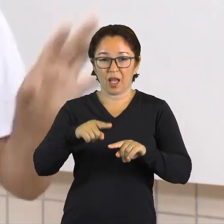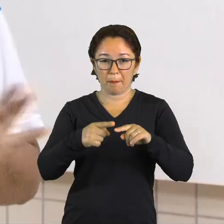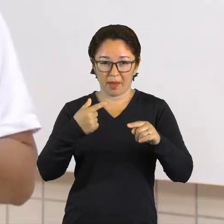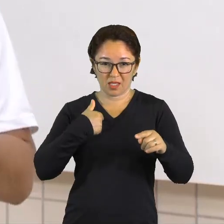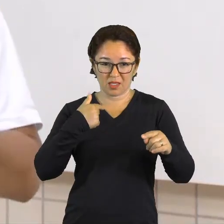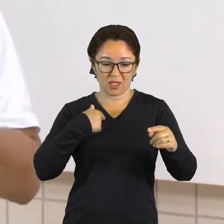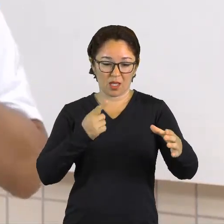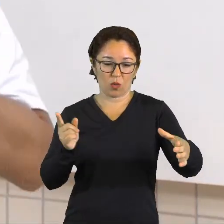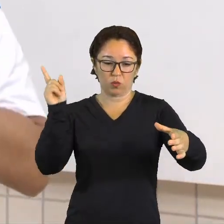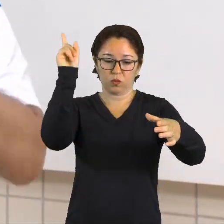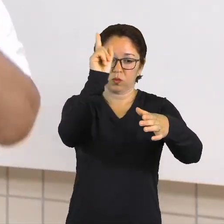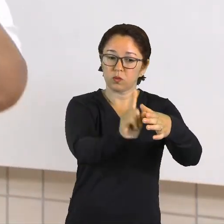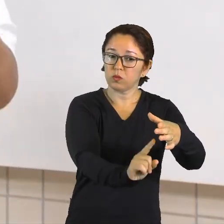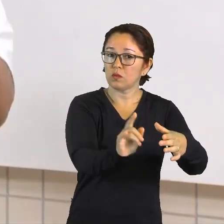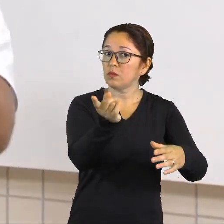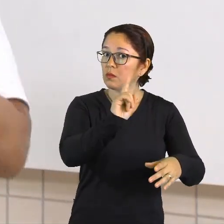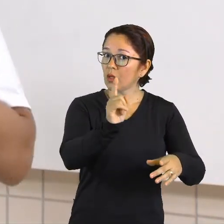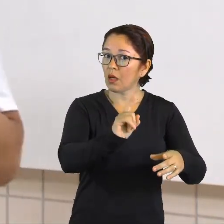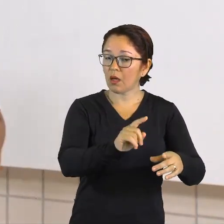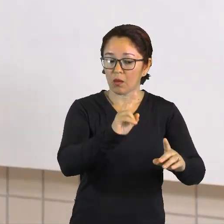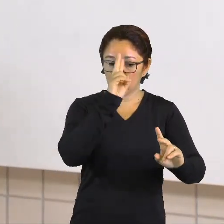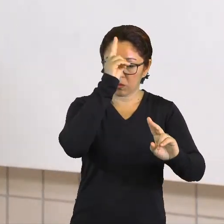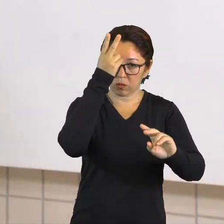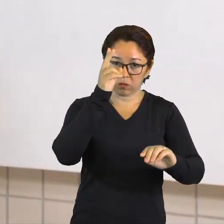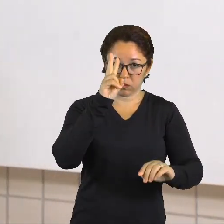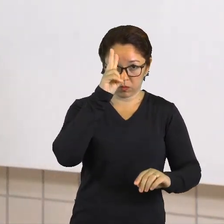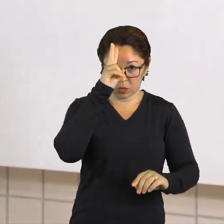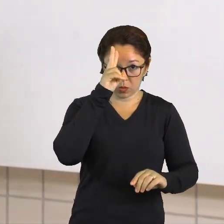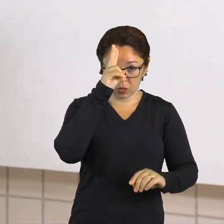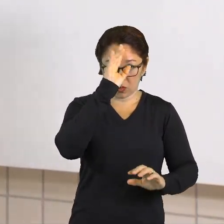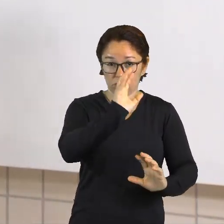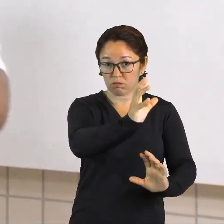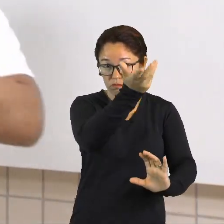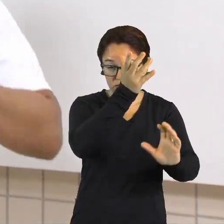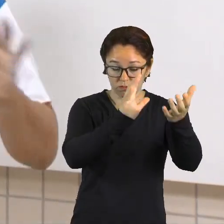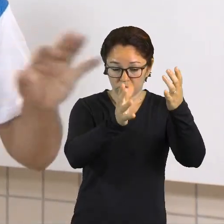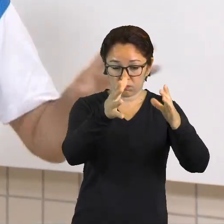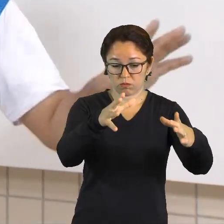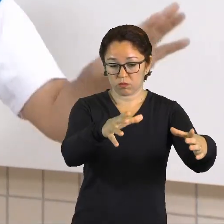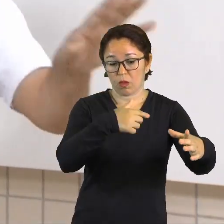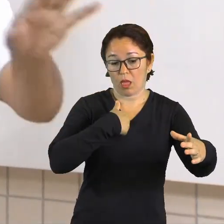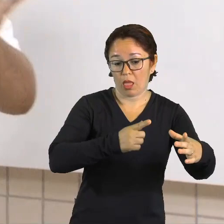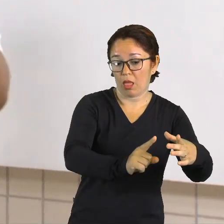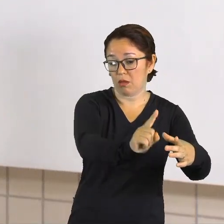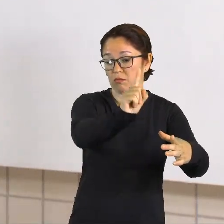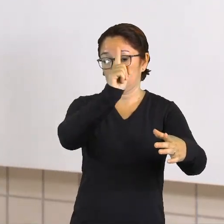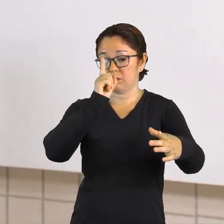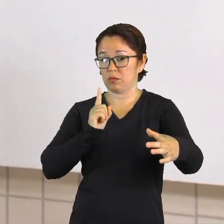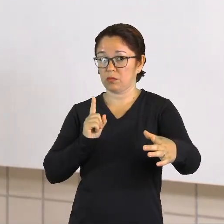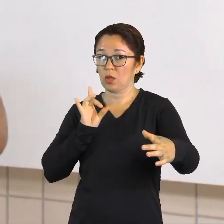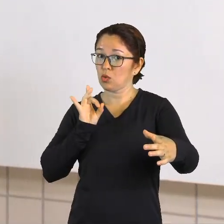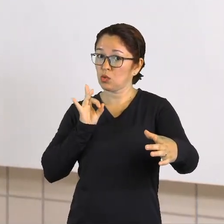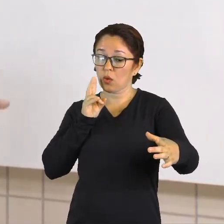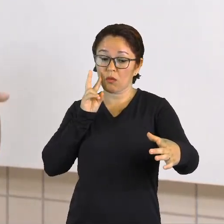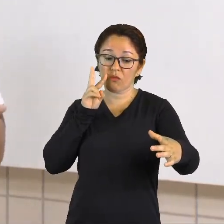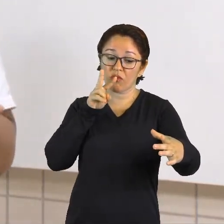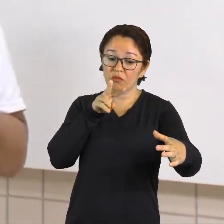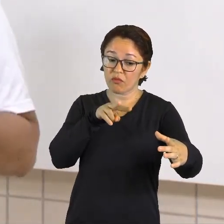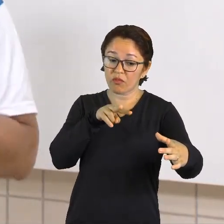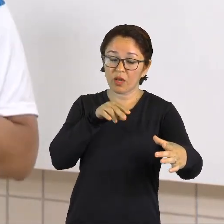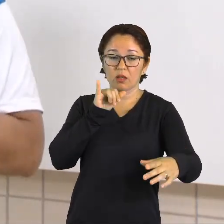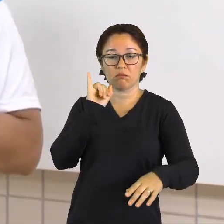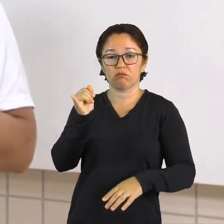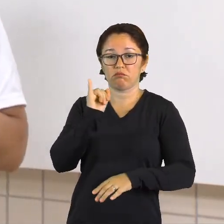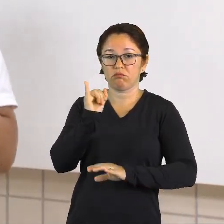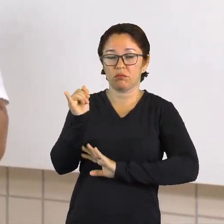de tudo o que aconteceu, mas ele não participa da história em si. Ele só está contando a história, tá